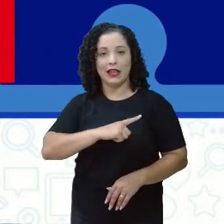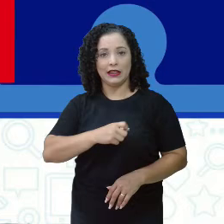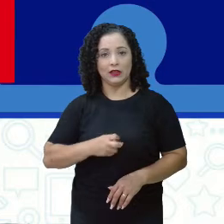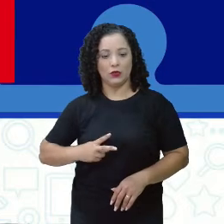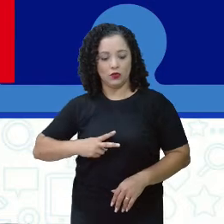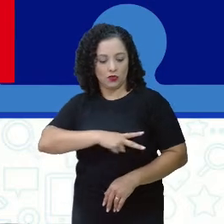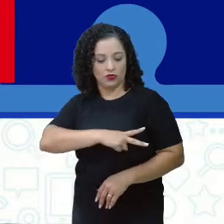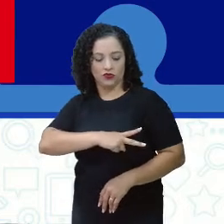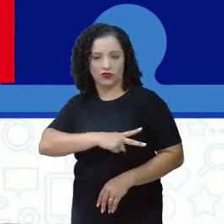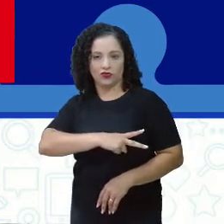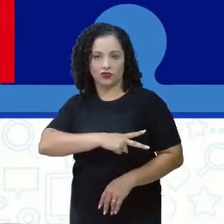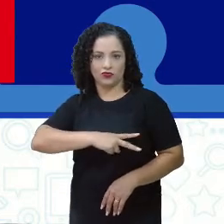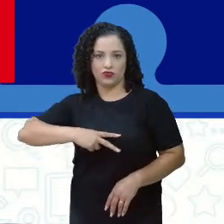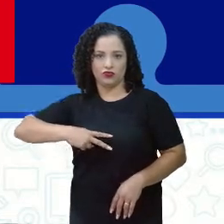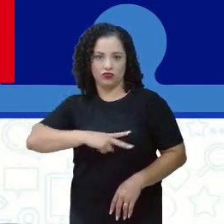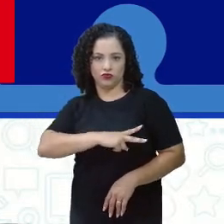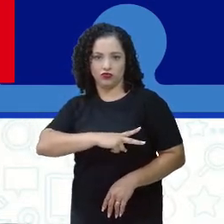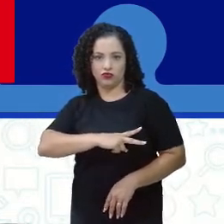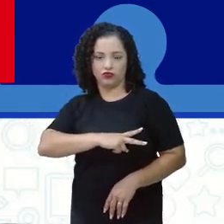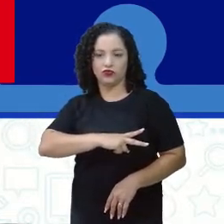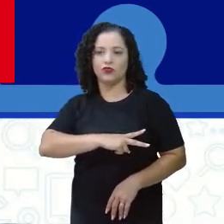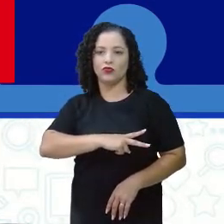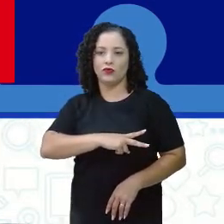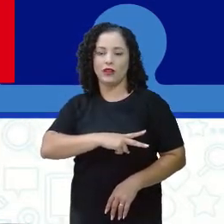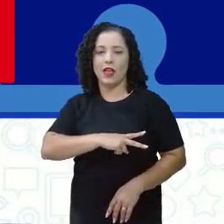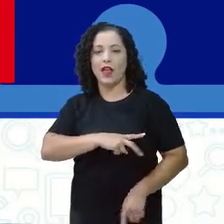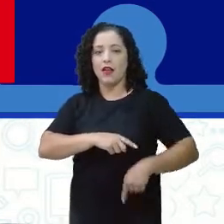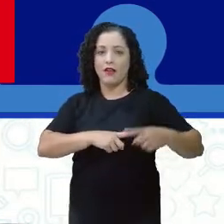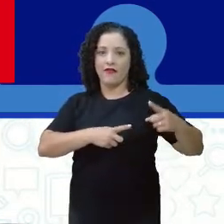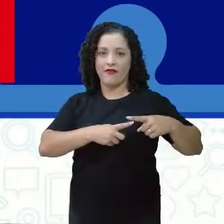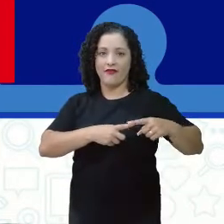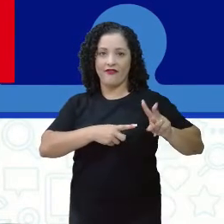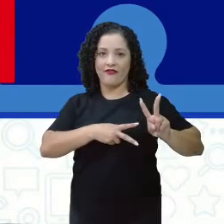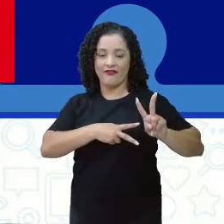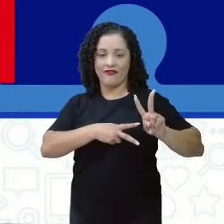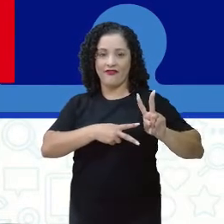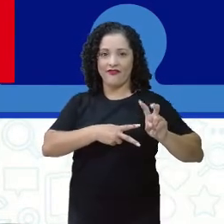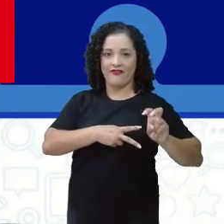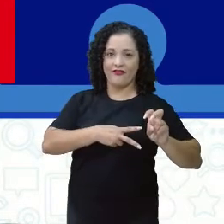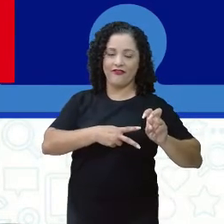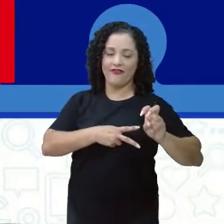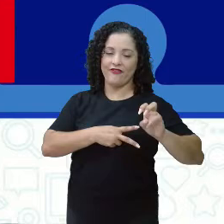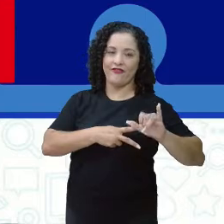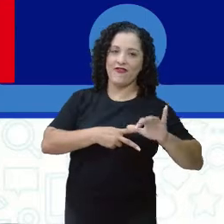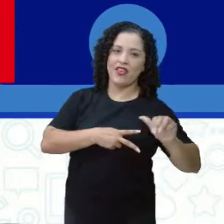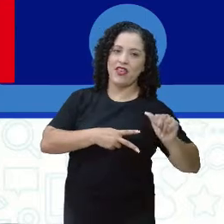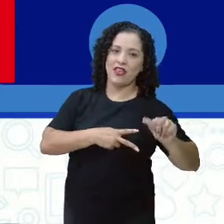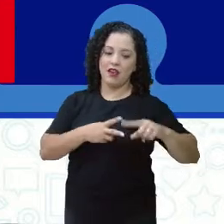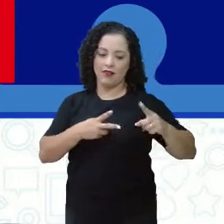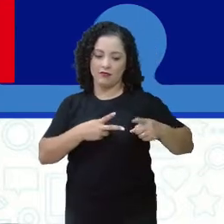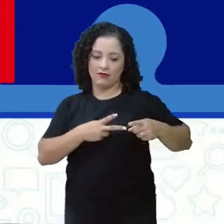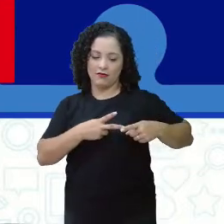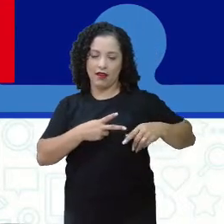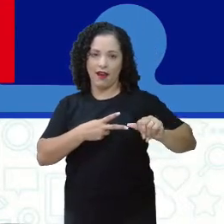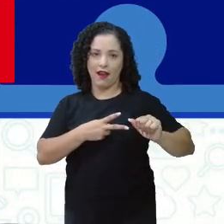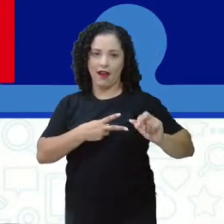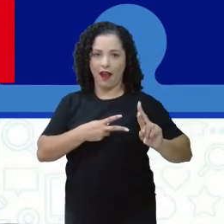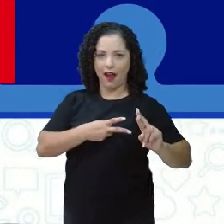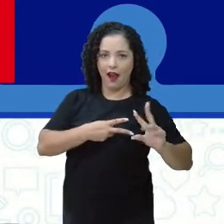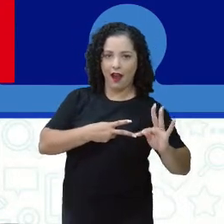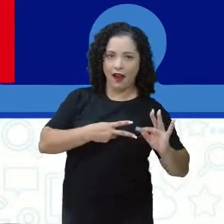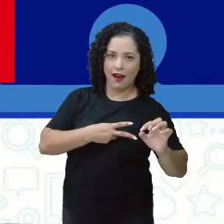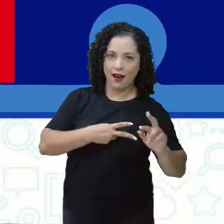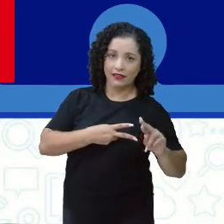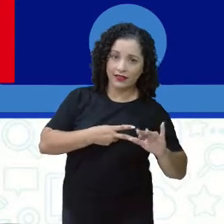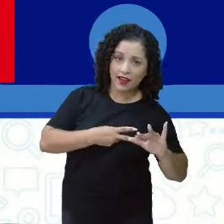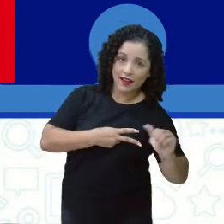vasos, uma veia e uma artéria, mostrando aí essa capacidade, né, que eles têm. E